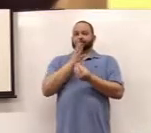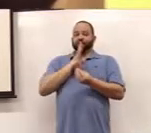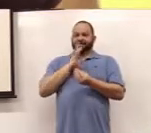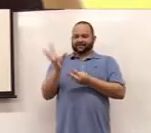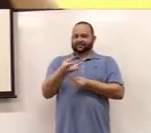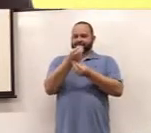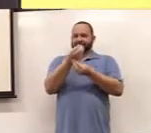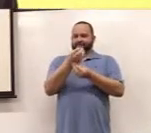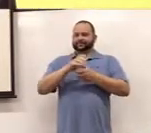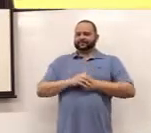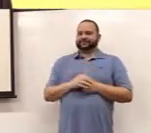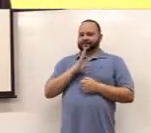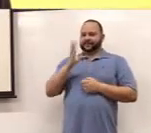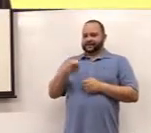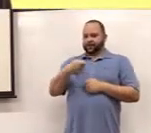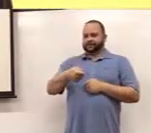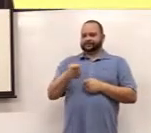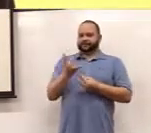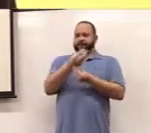Em 1815, foi?